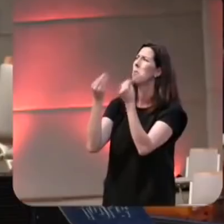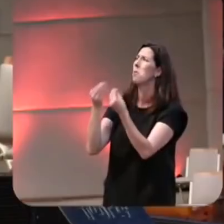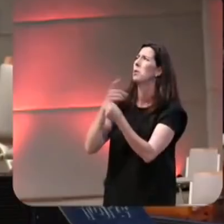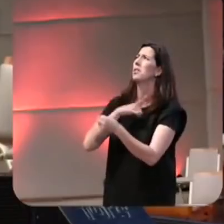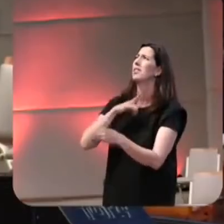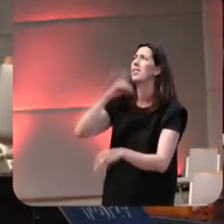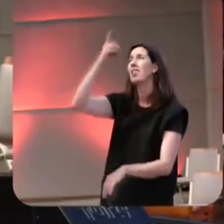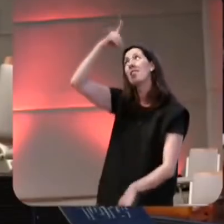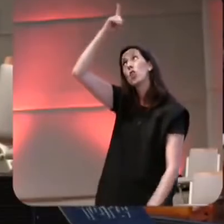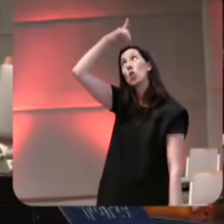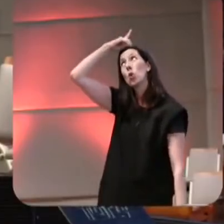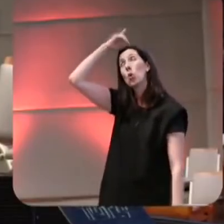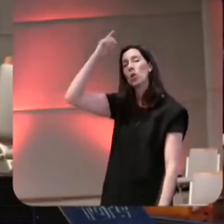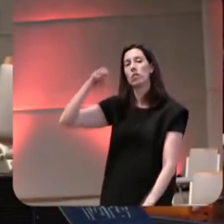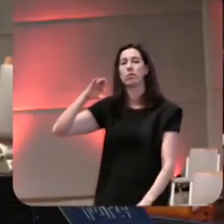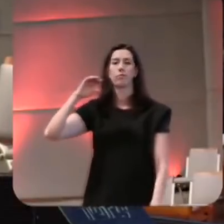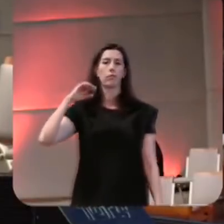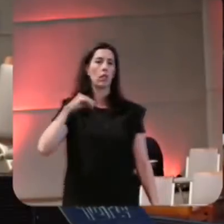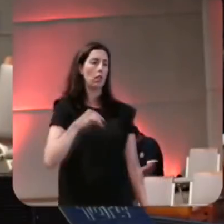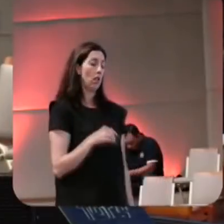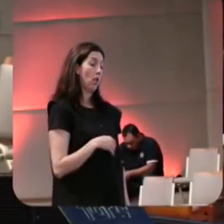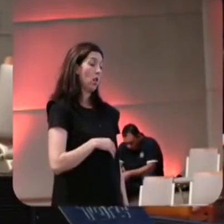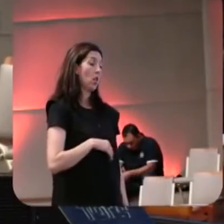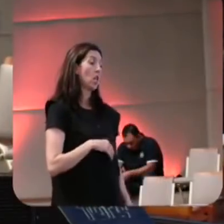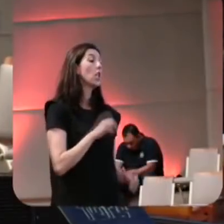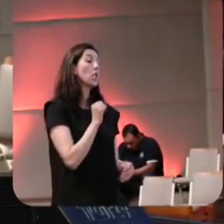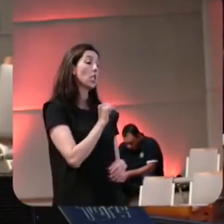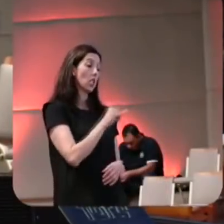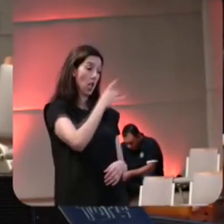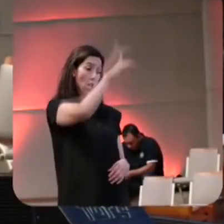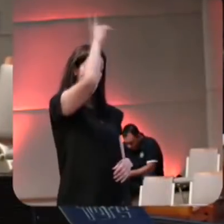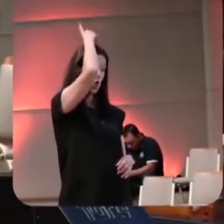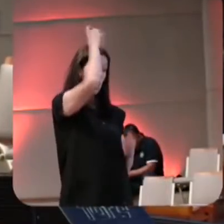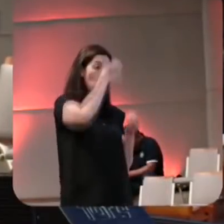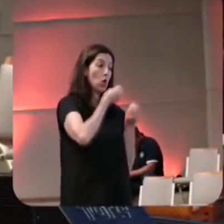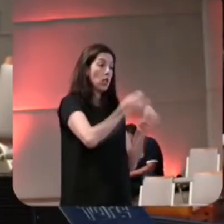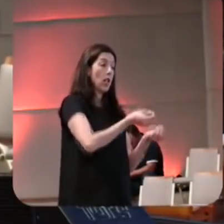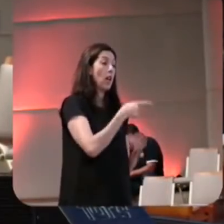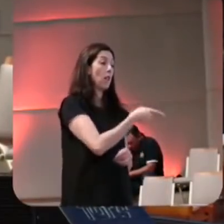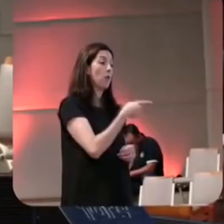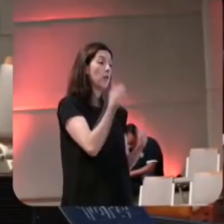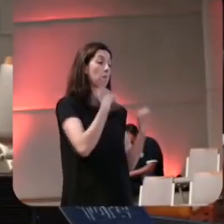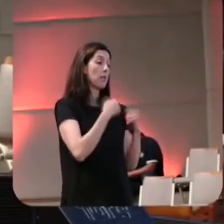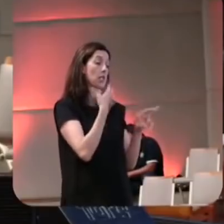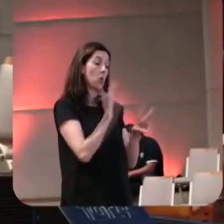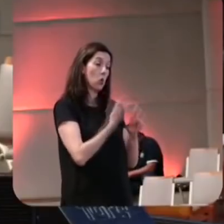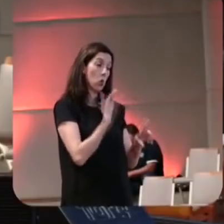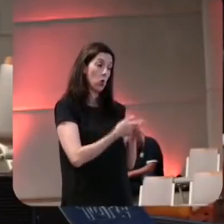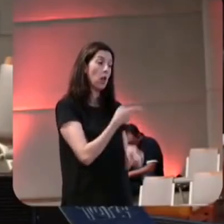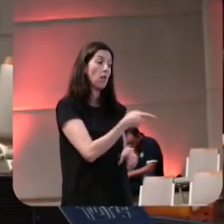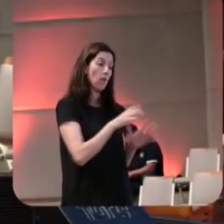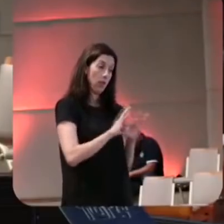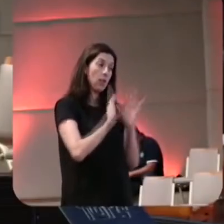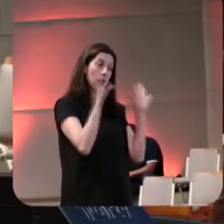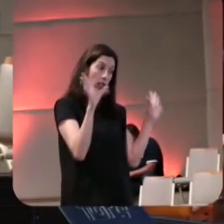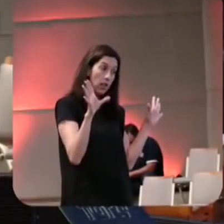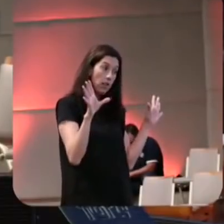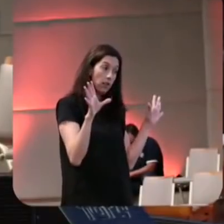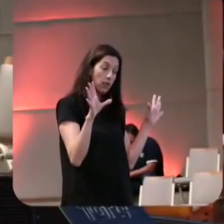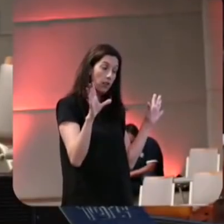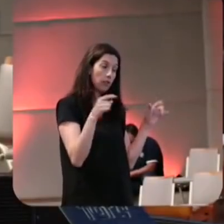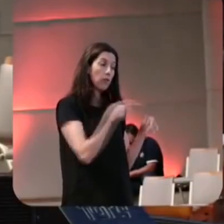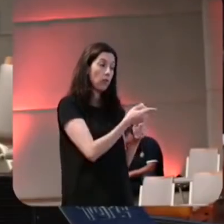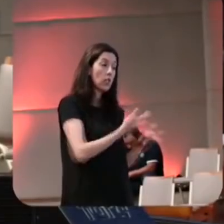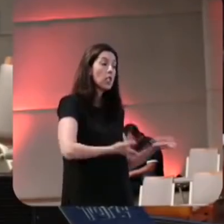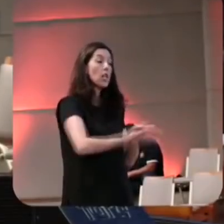disso. Só que ele vai dizer para você: se eu te der esse dom, você vai ter que usá-lo. Você está disposto a me